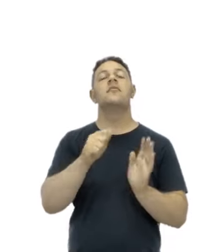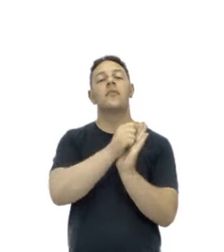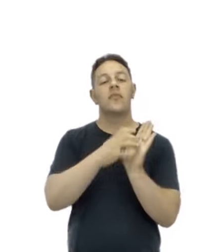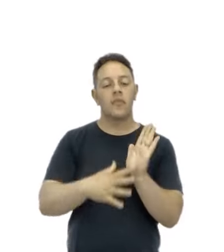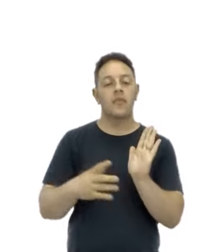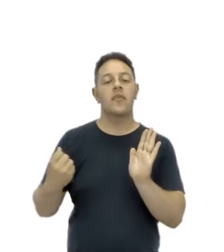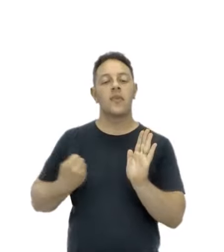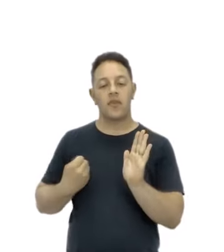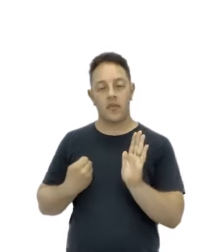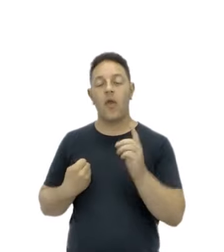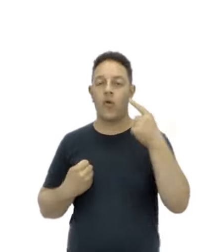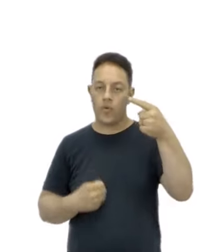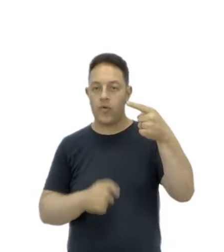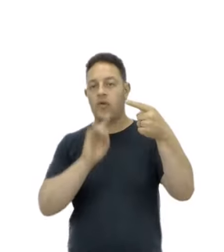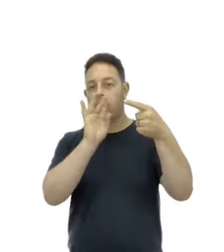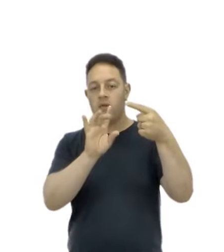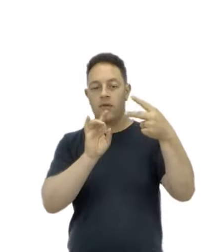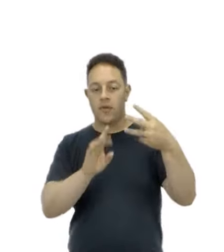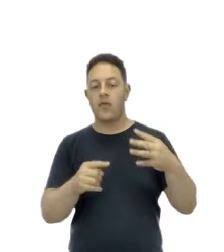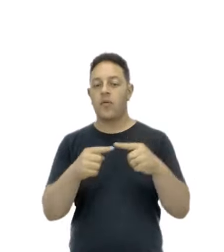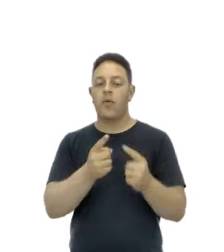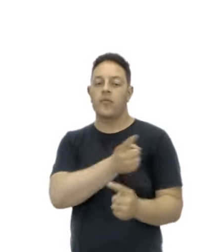uma de cada ano.